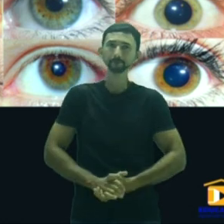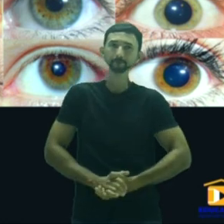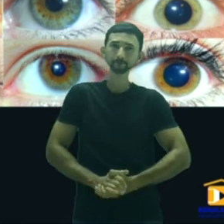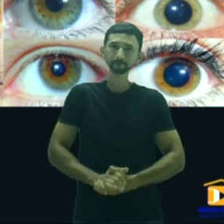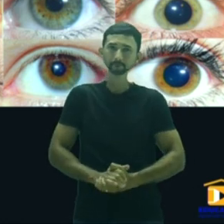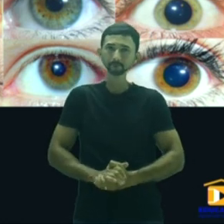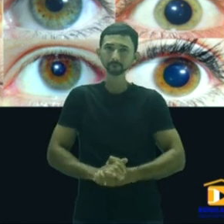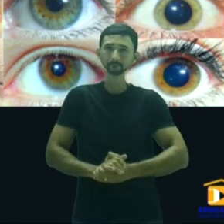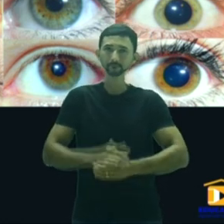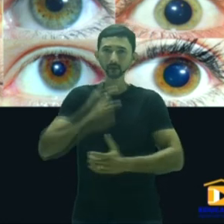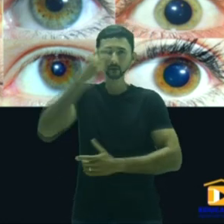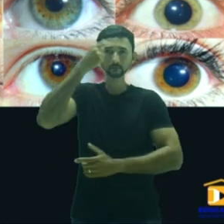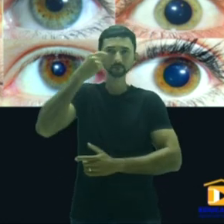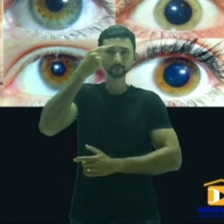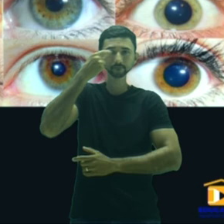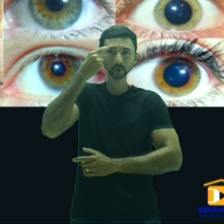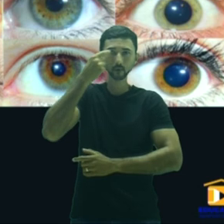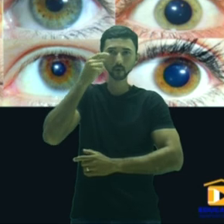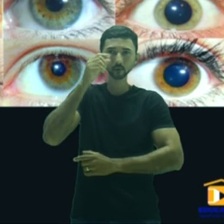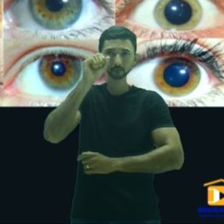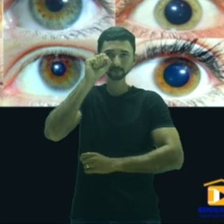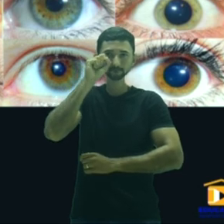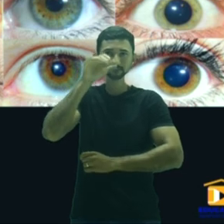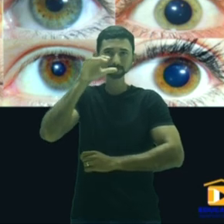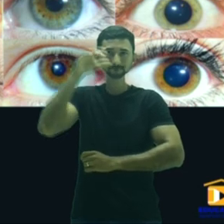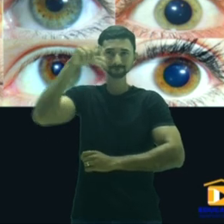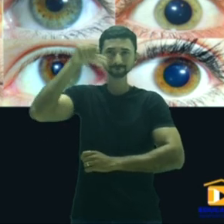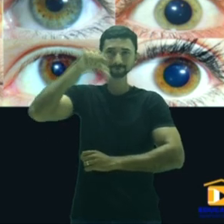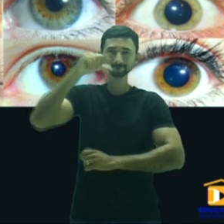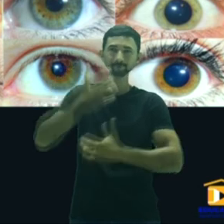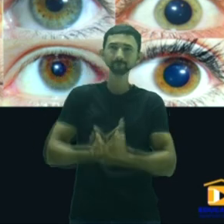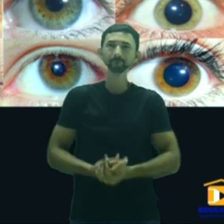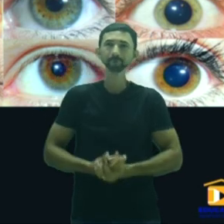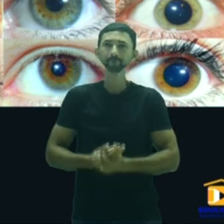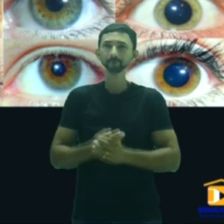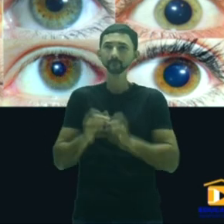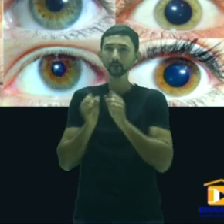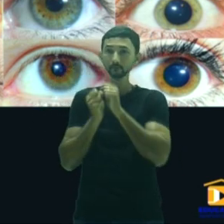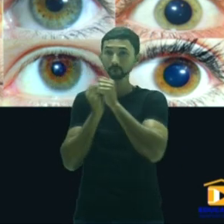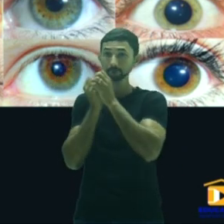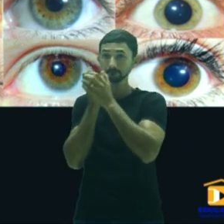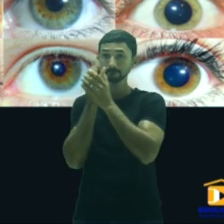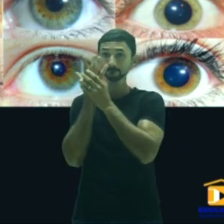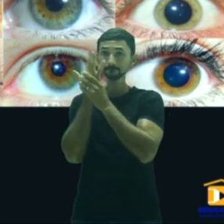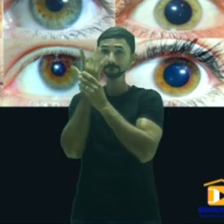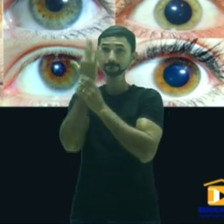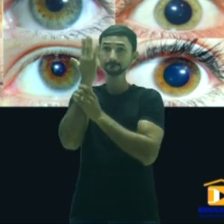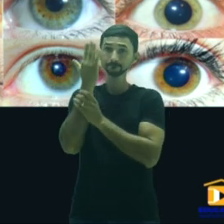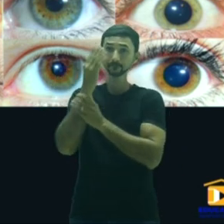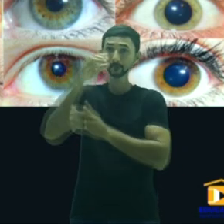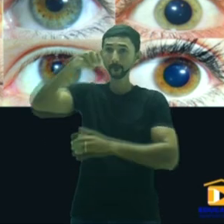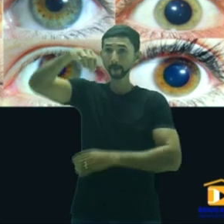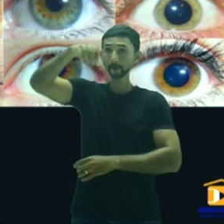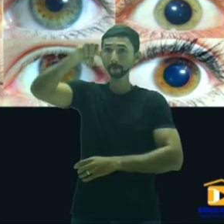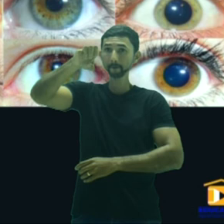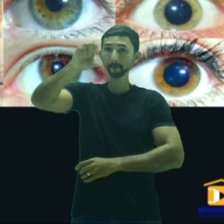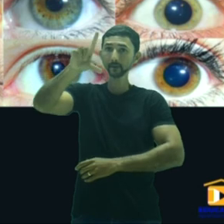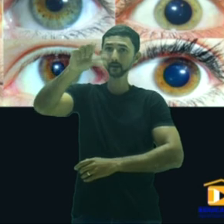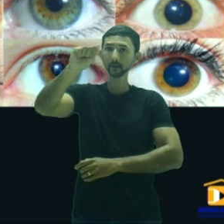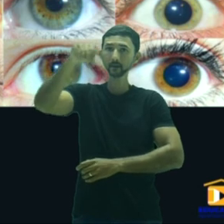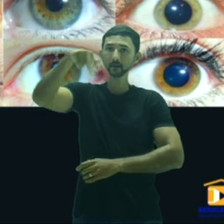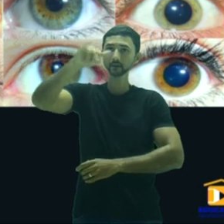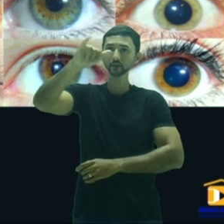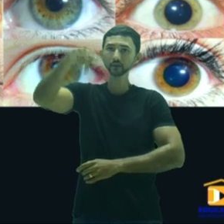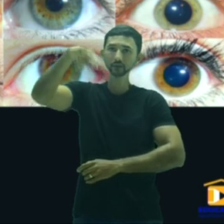esse caráter é considerado o quê? Recessivo. E quando produz muita melanina, é porque o gene está se expressando de uma forma, digamos assim,